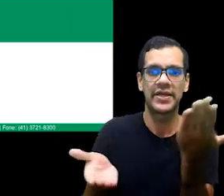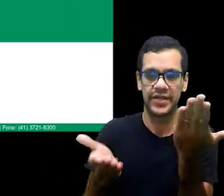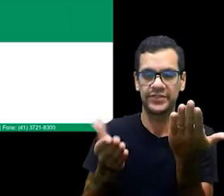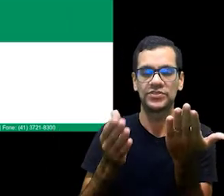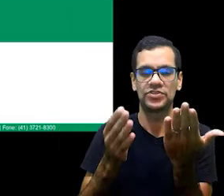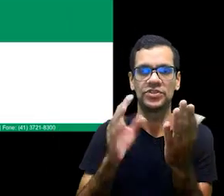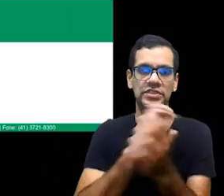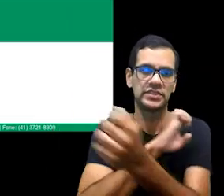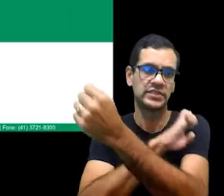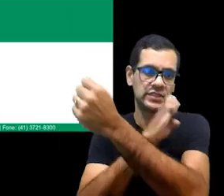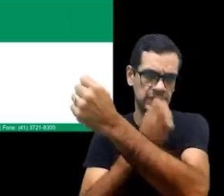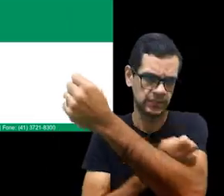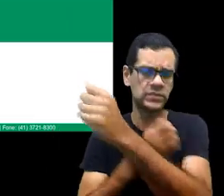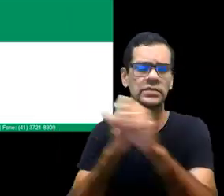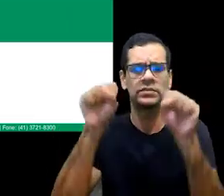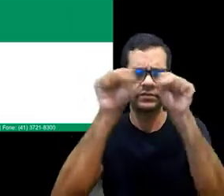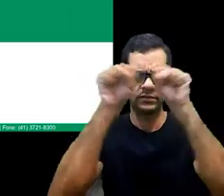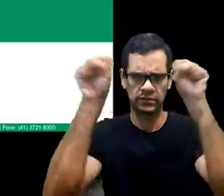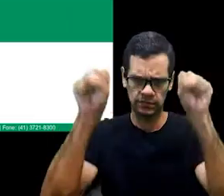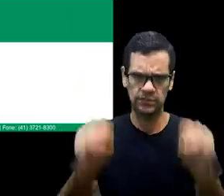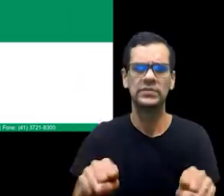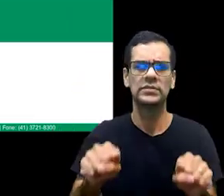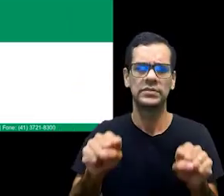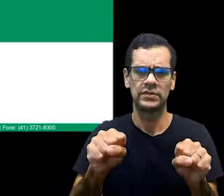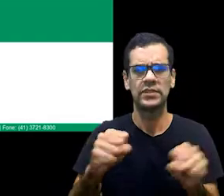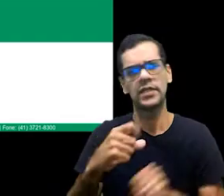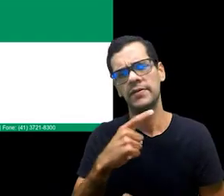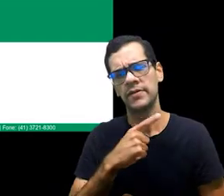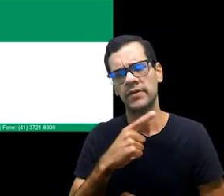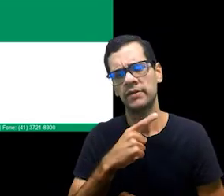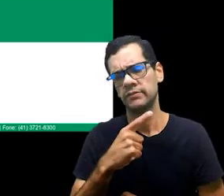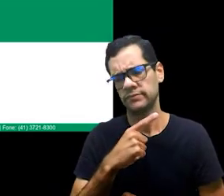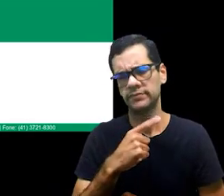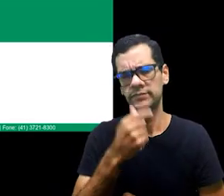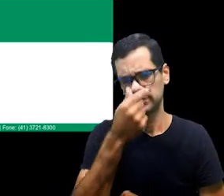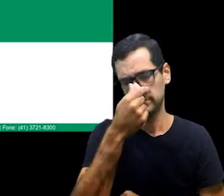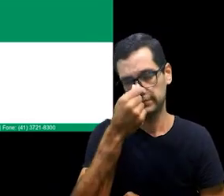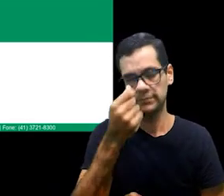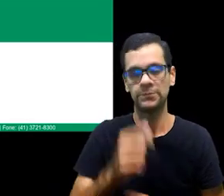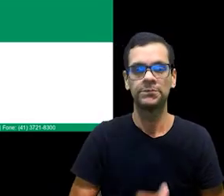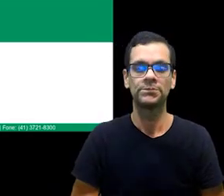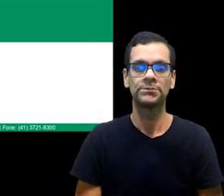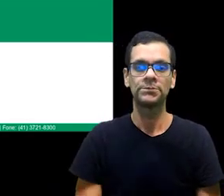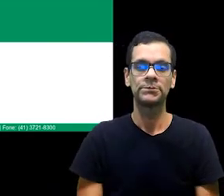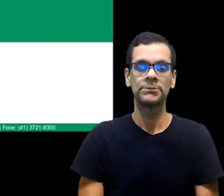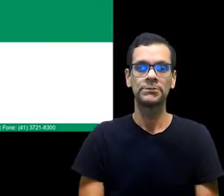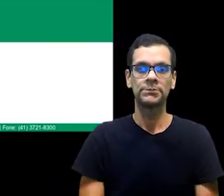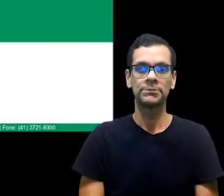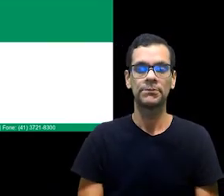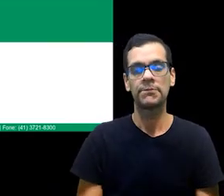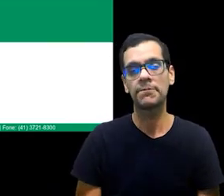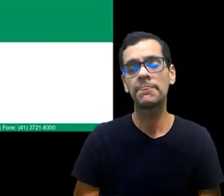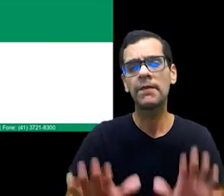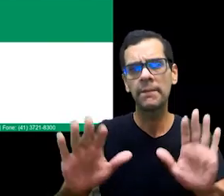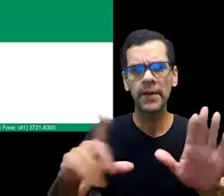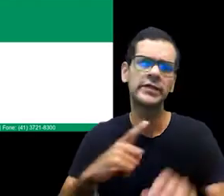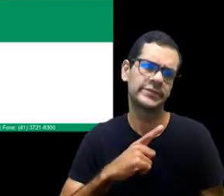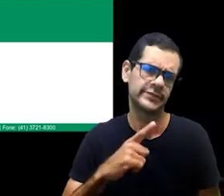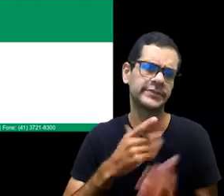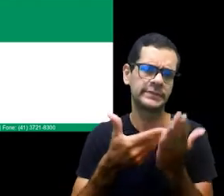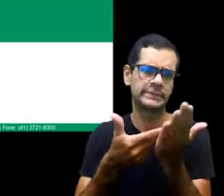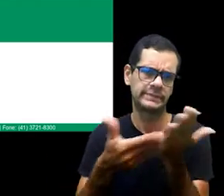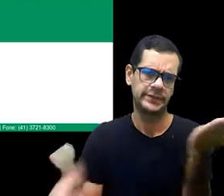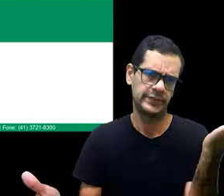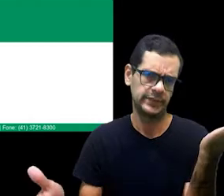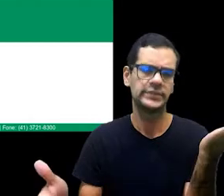garrafa de água mineral é um sistema mais insignificante do que o ambiente todo da cozinha, certo? Mas vai haver